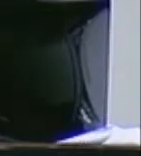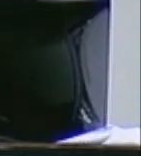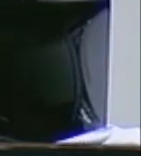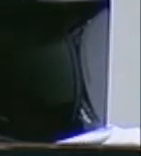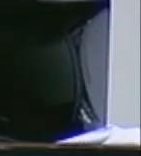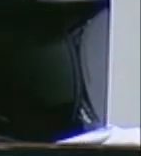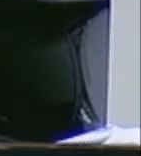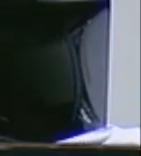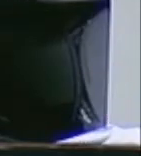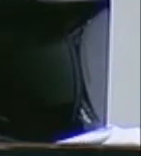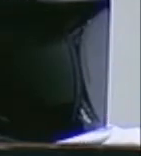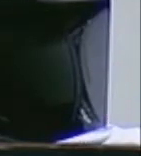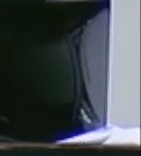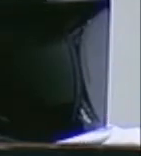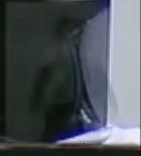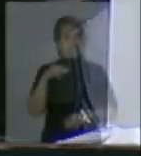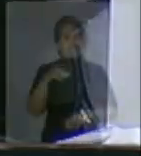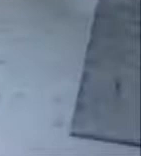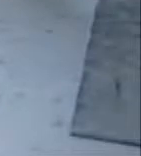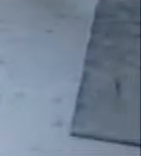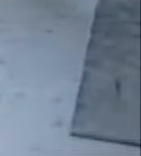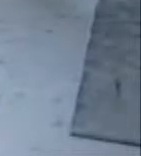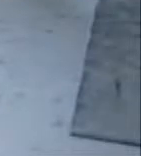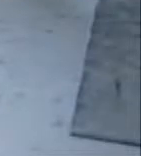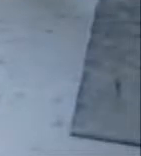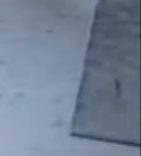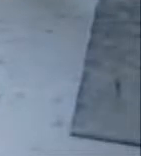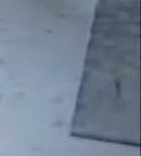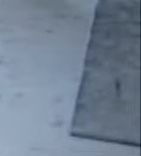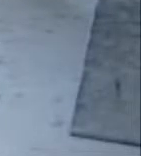despachar o eliminar e roupa